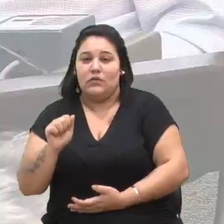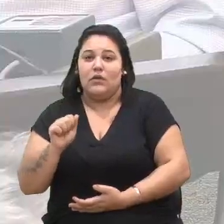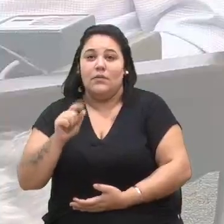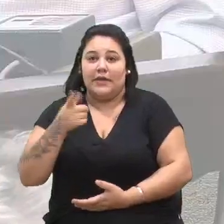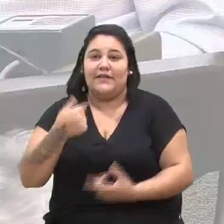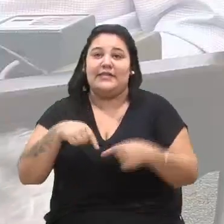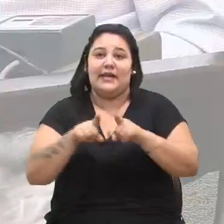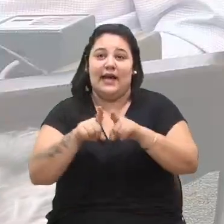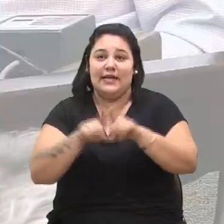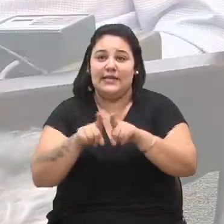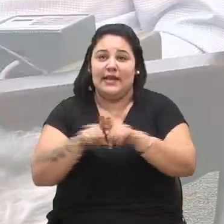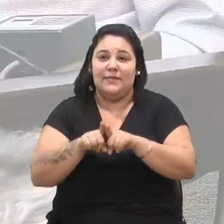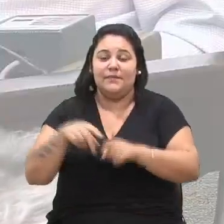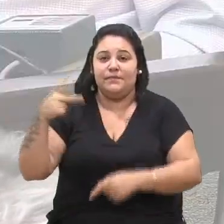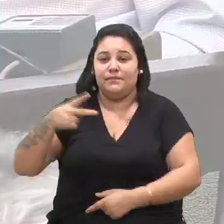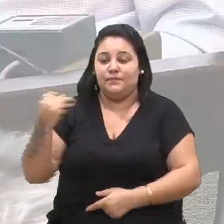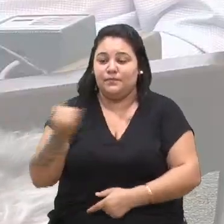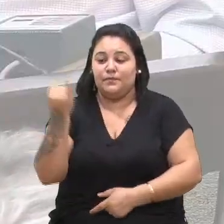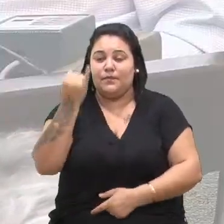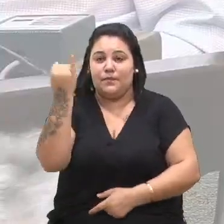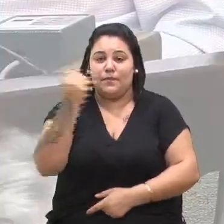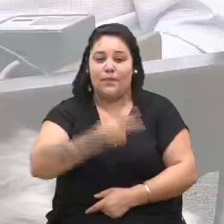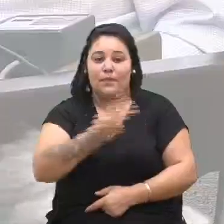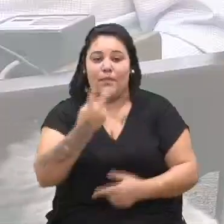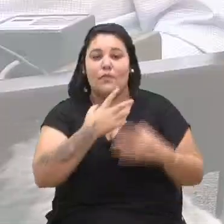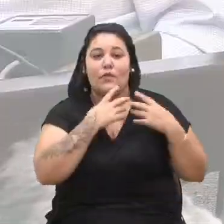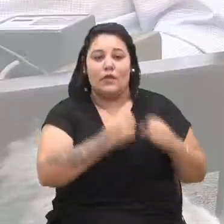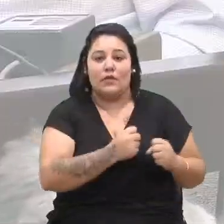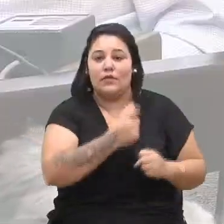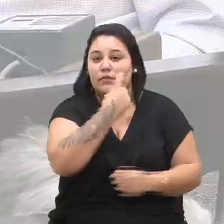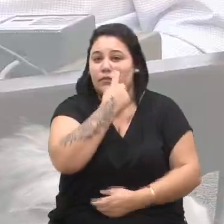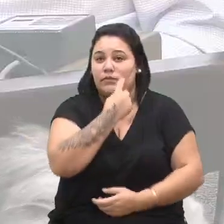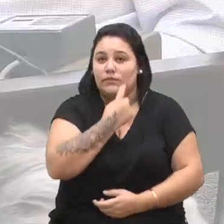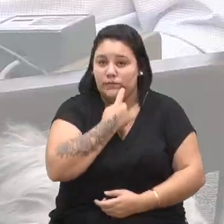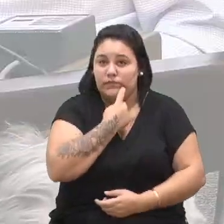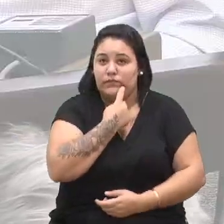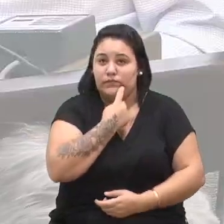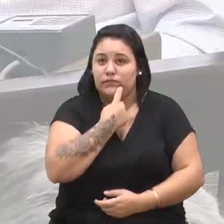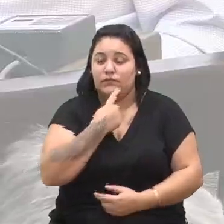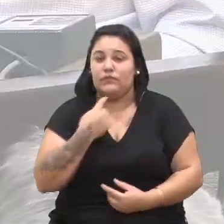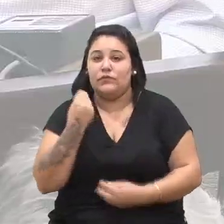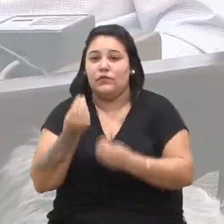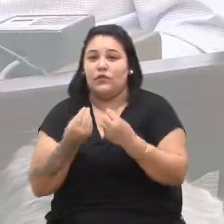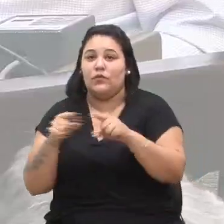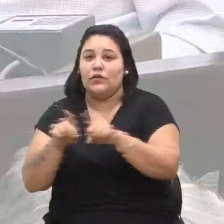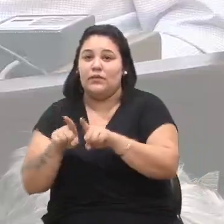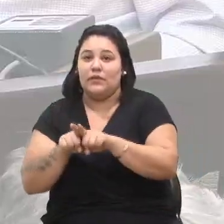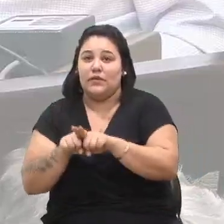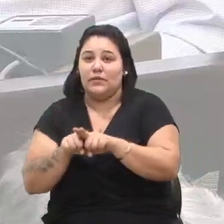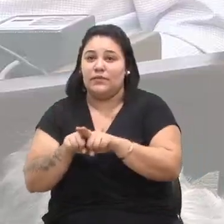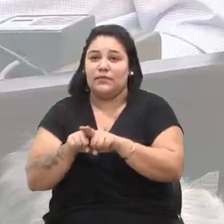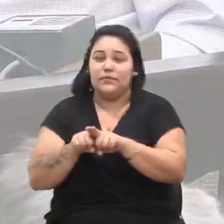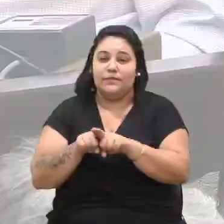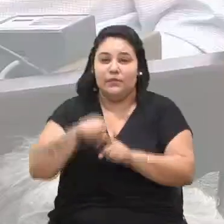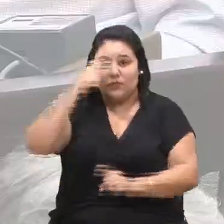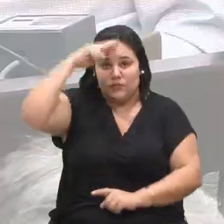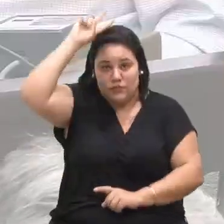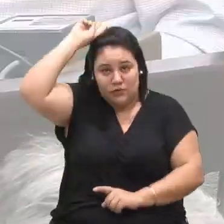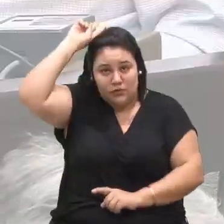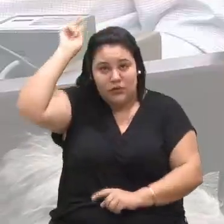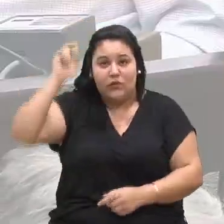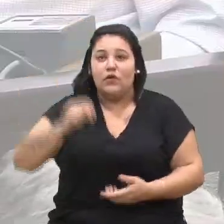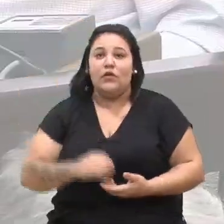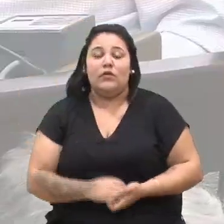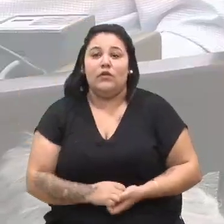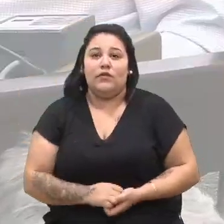duas secretarias, tanto o secretário Wagner Petrini da Habitação, como também o secretário Edson da Rosa, para que a